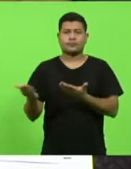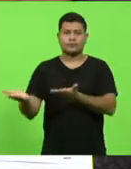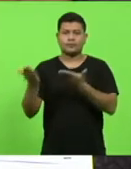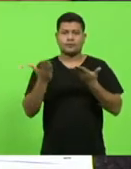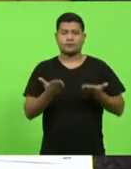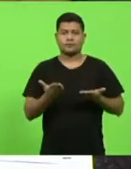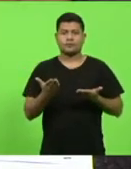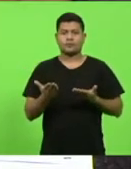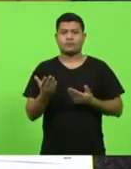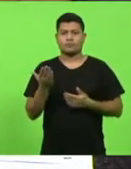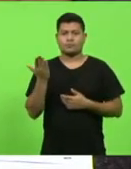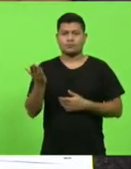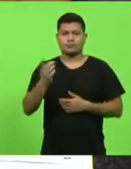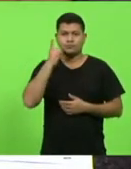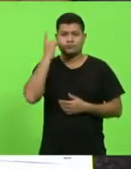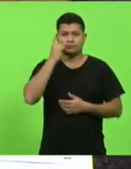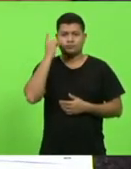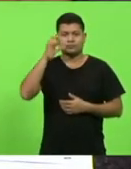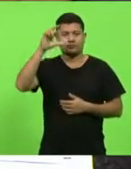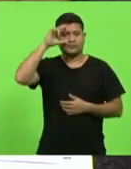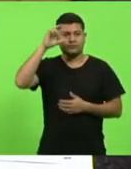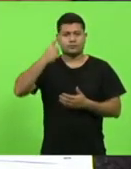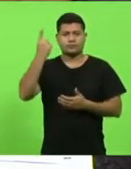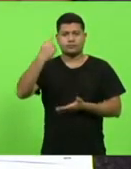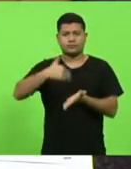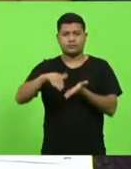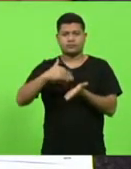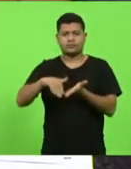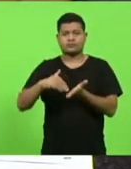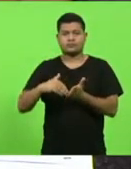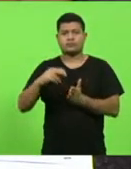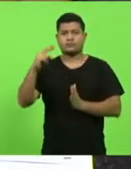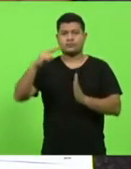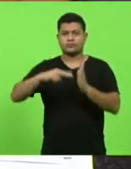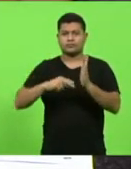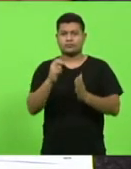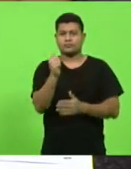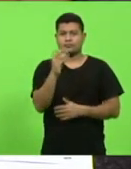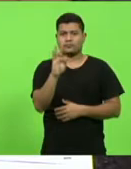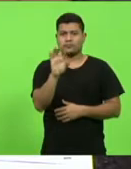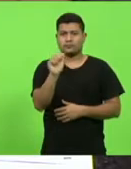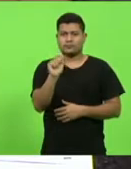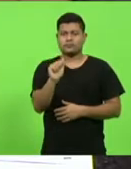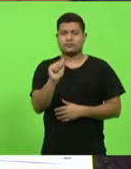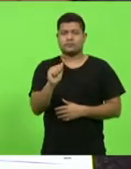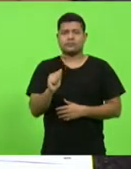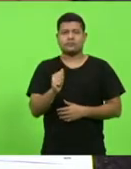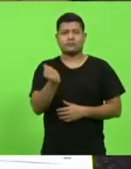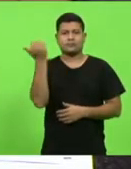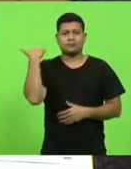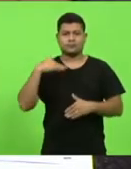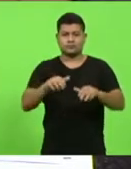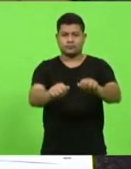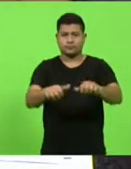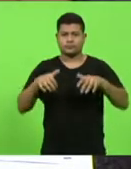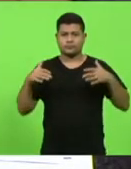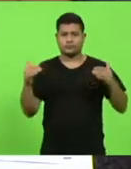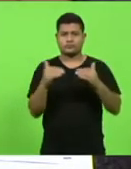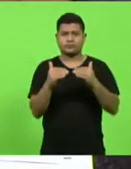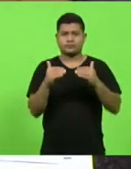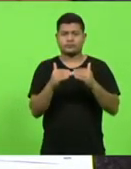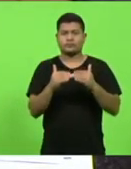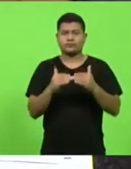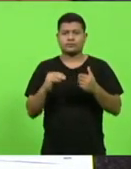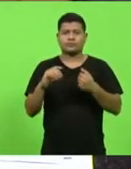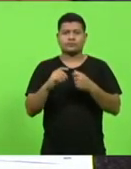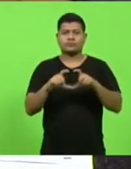o senhor deputado Ricardo Alba, primeiro secretário, para proceder à leitura da ata da sessão anterior, que, em consonância